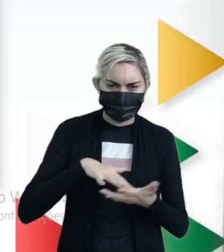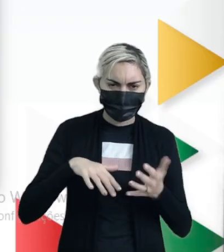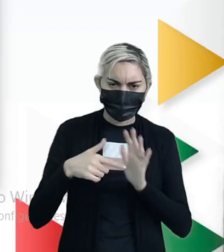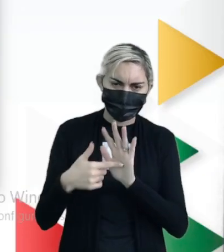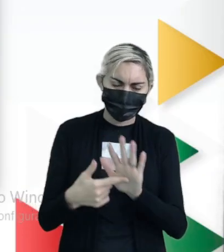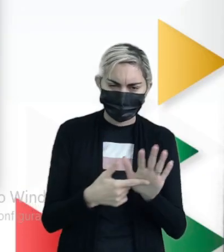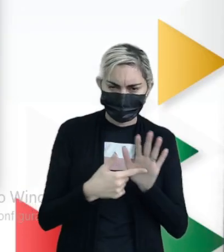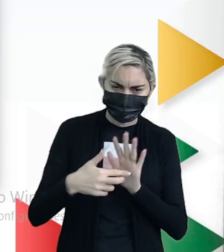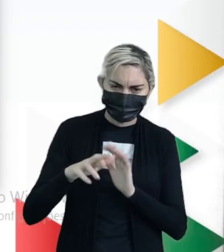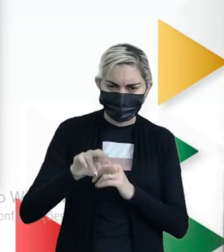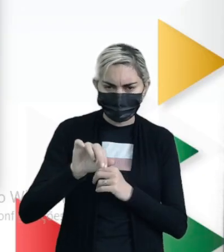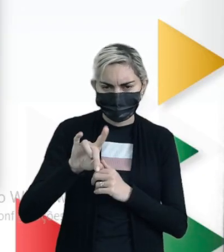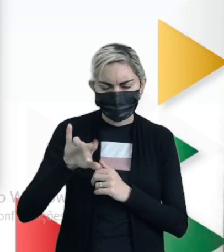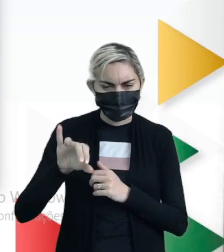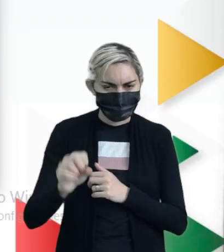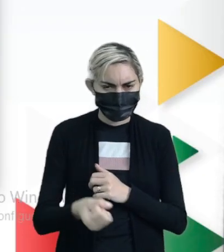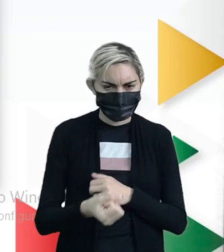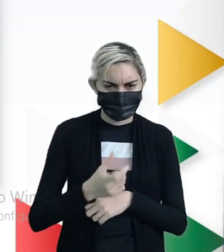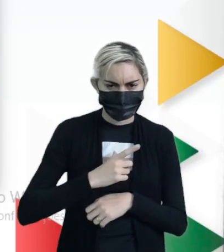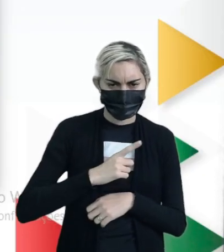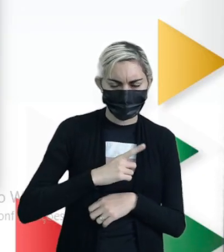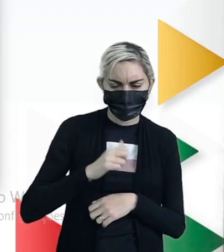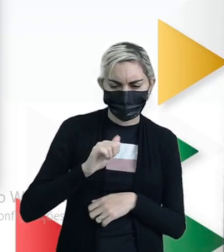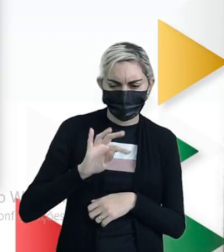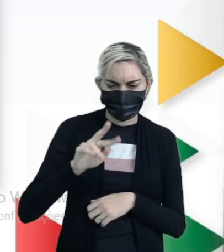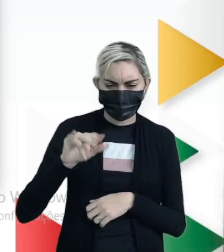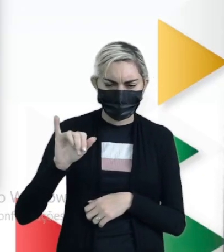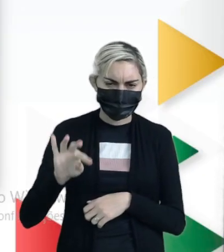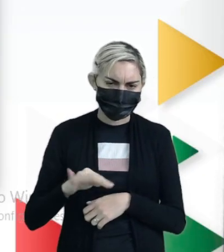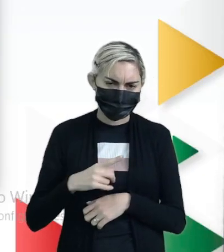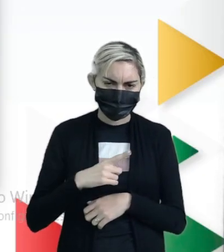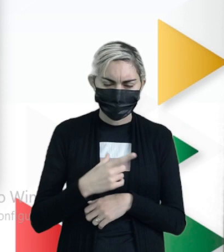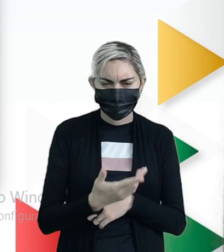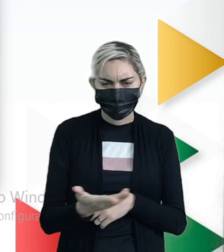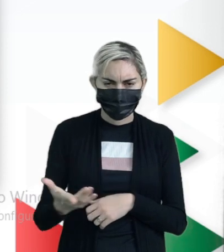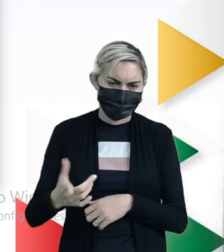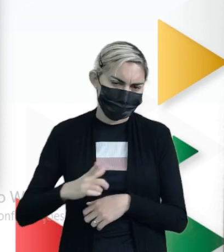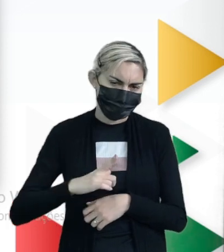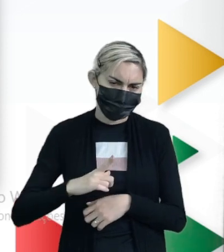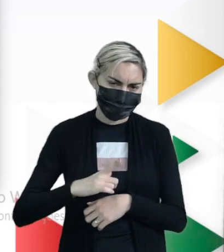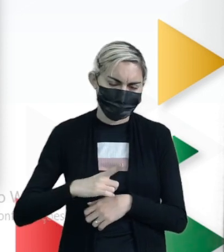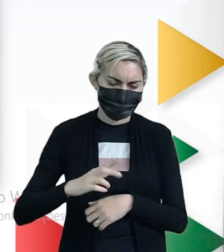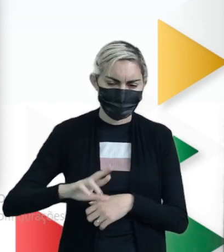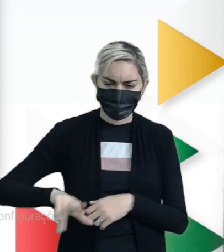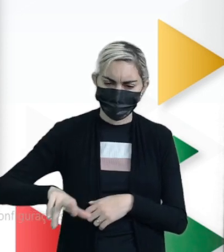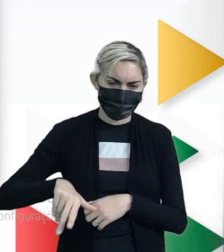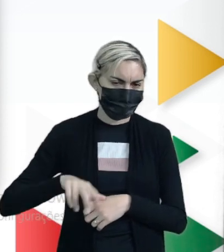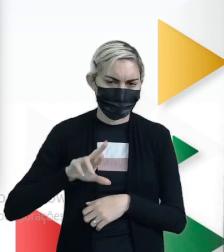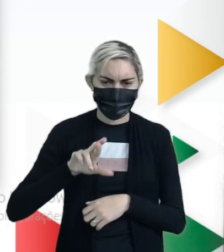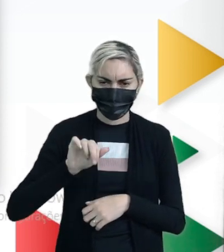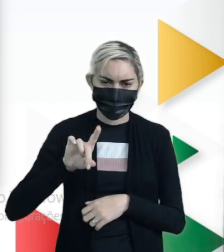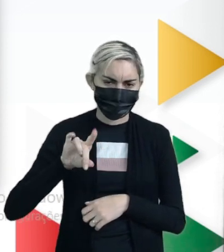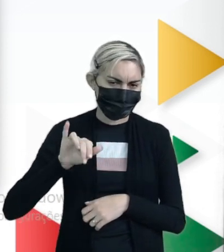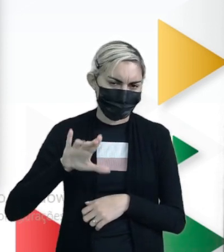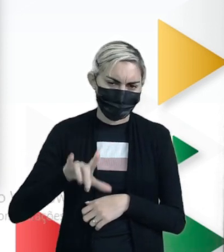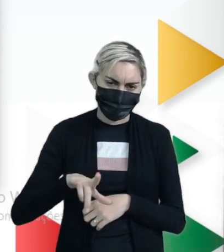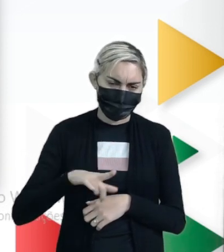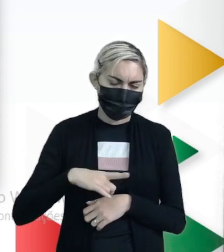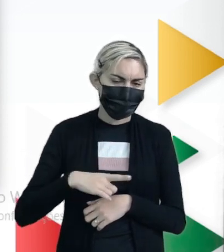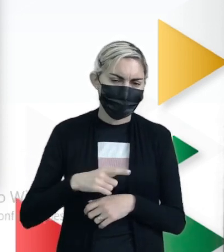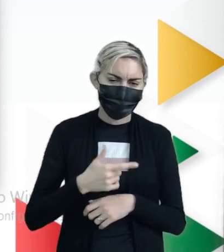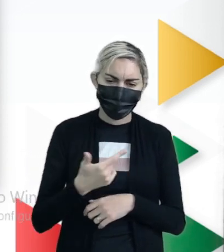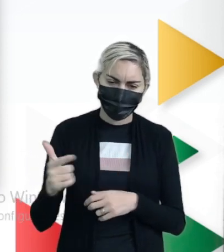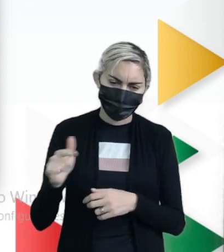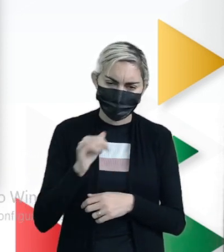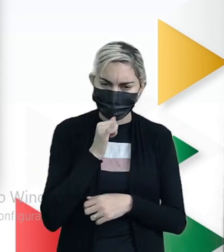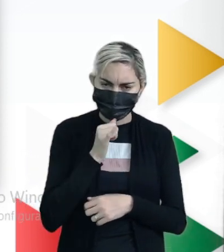Destaquei radicais. Se existem ativistas radicais, existem aqueles que não são radicais.